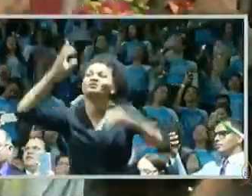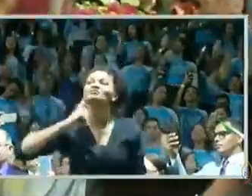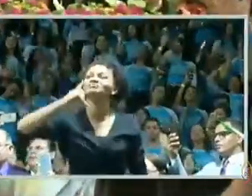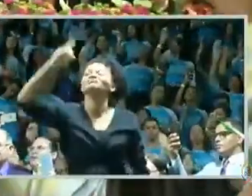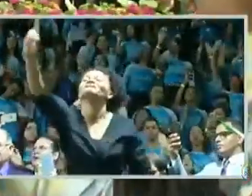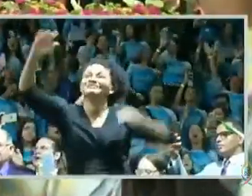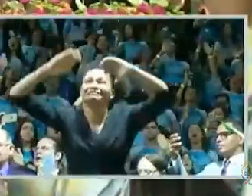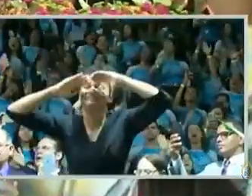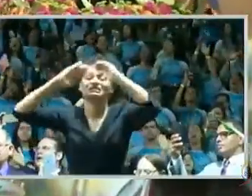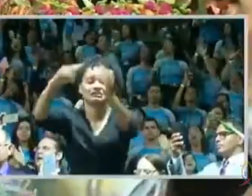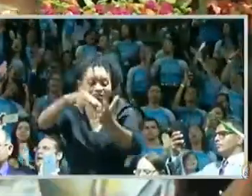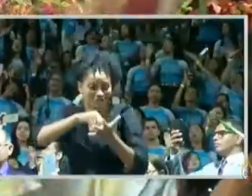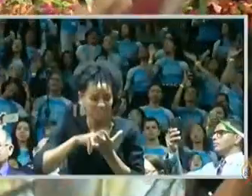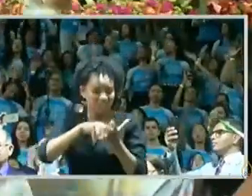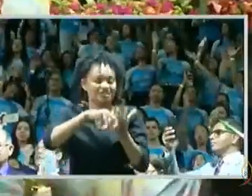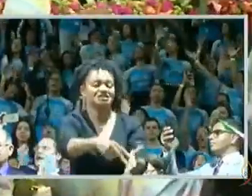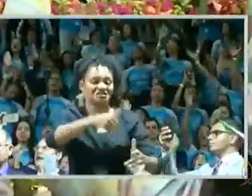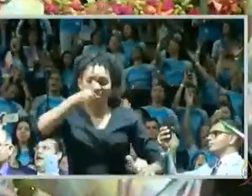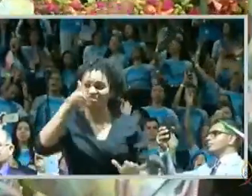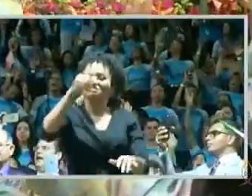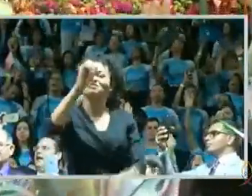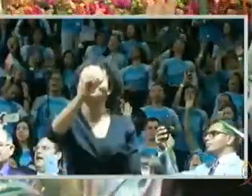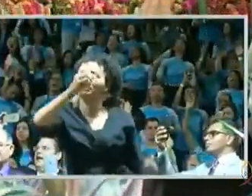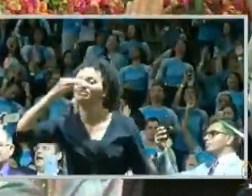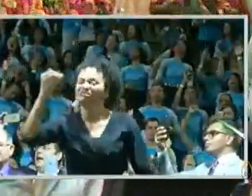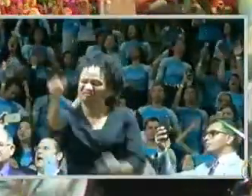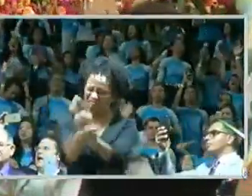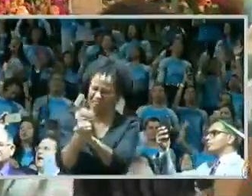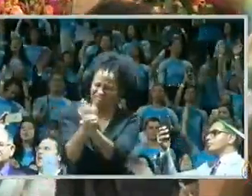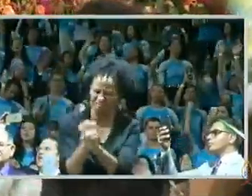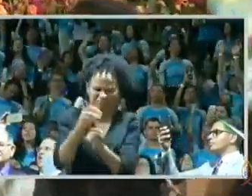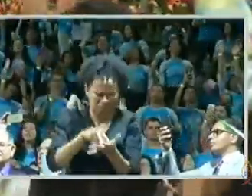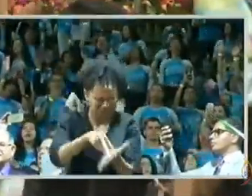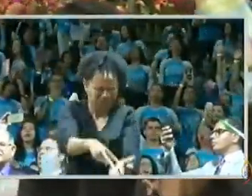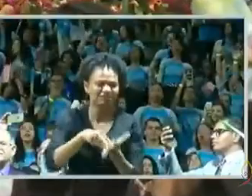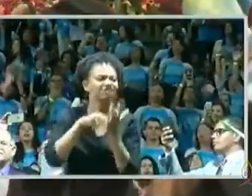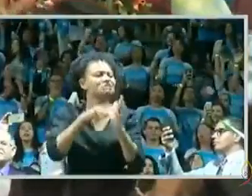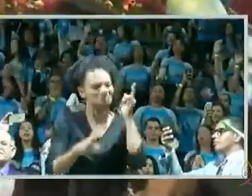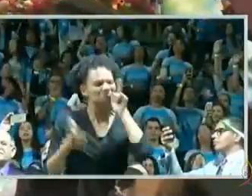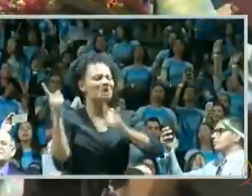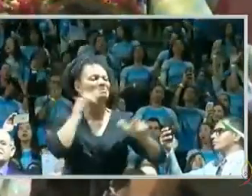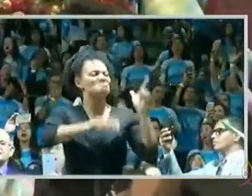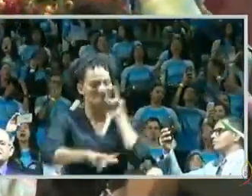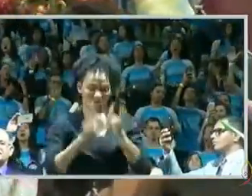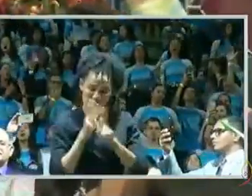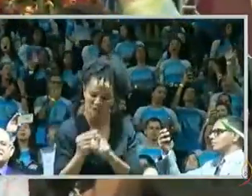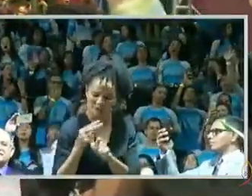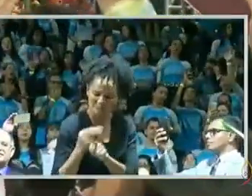de 103 anos, de pé, de pé, e a vitória é nossa.